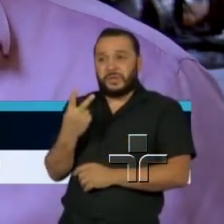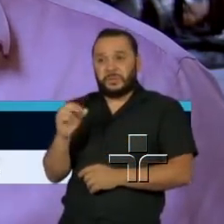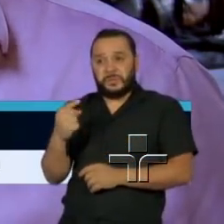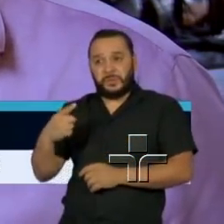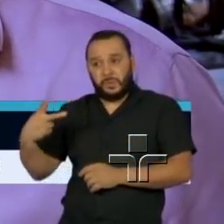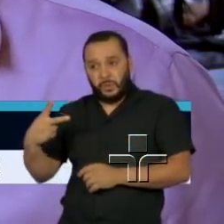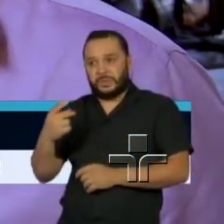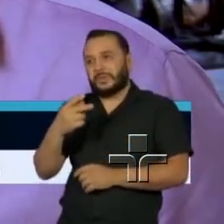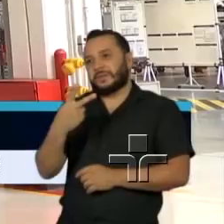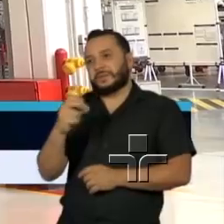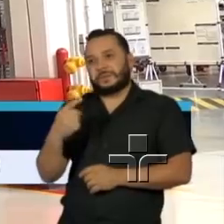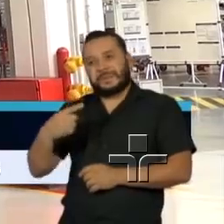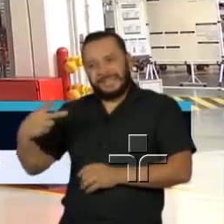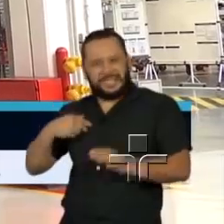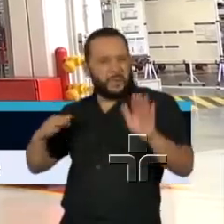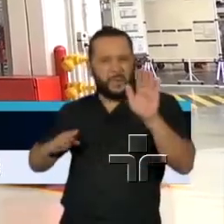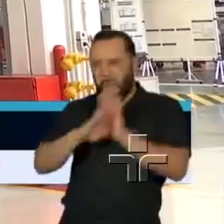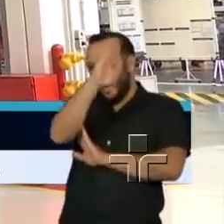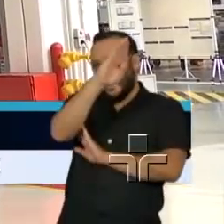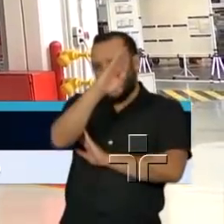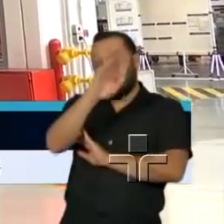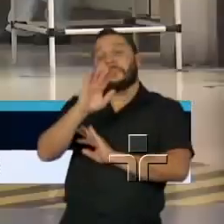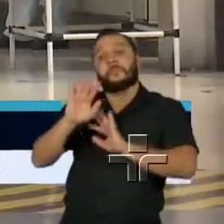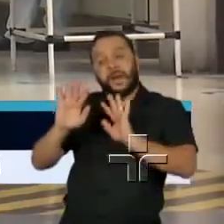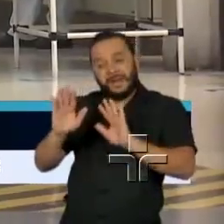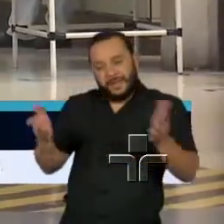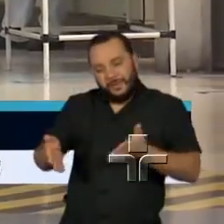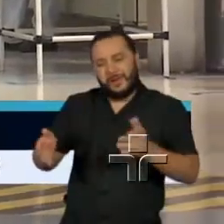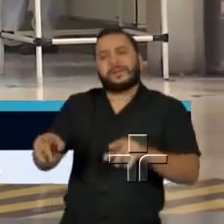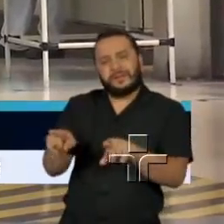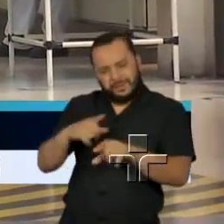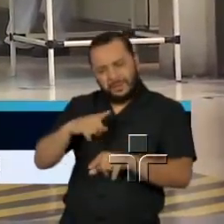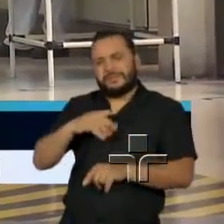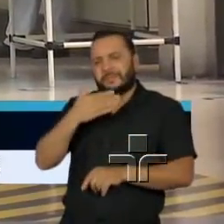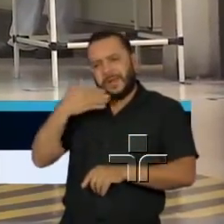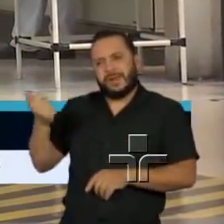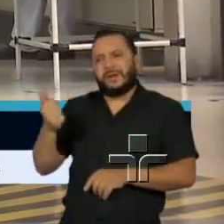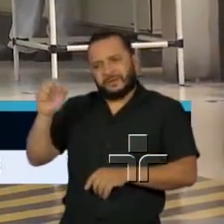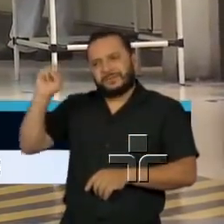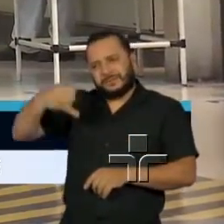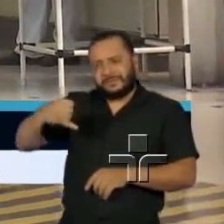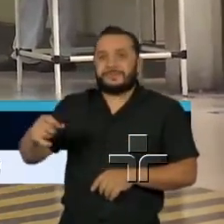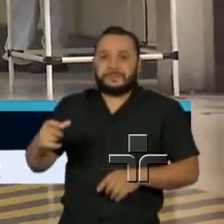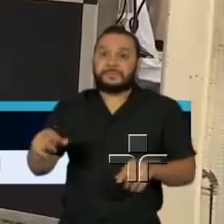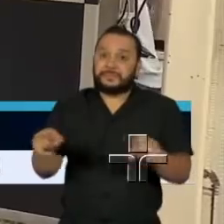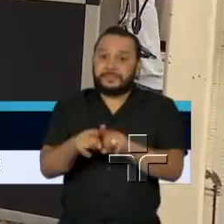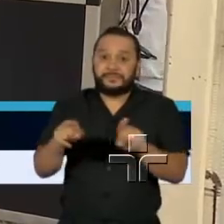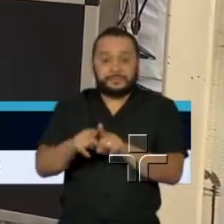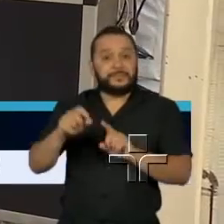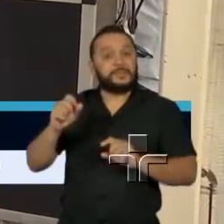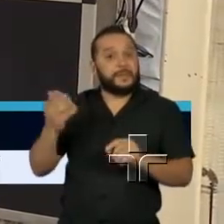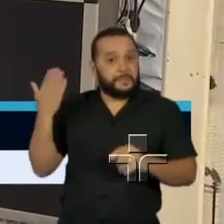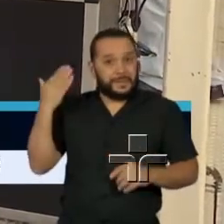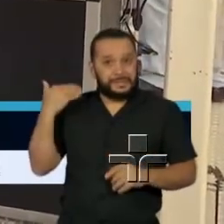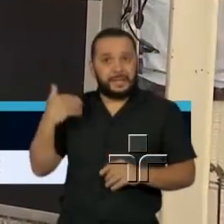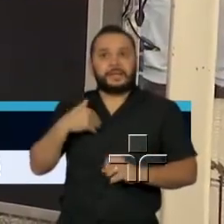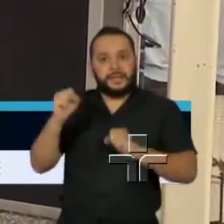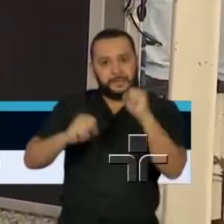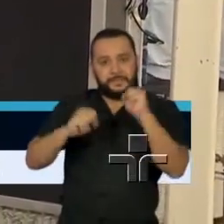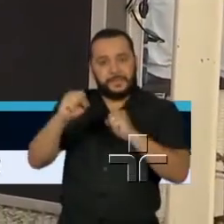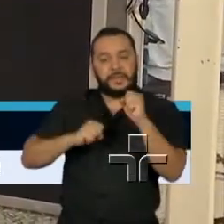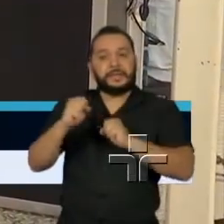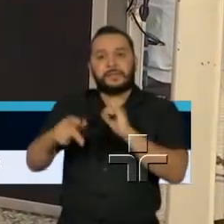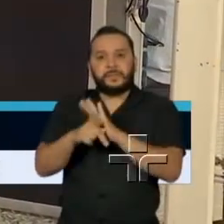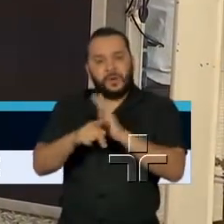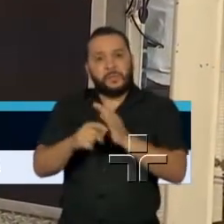mas sem dúvida alguma está melhorando. Apesar do crescimento, o emprego na indústria automobilística andou na contramão. Encolheu em 4%